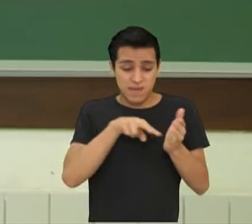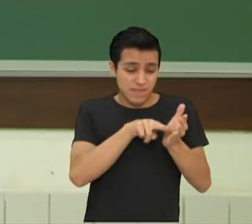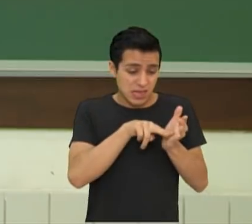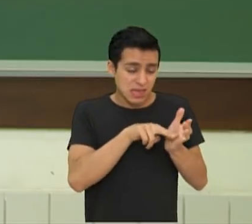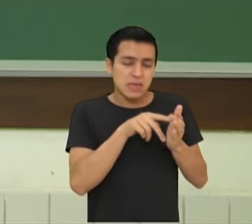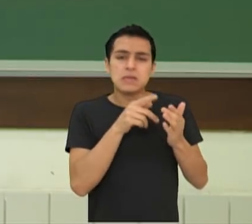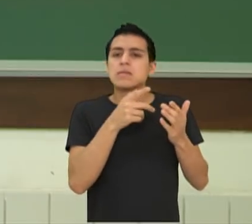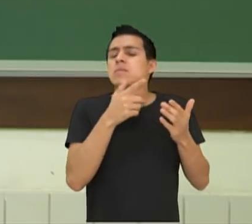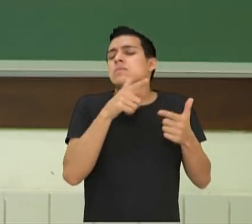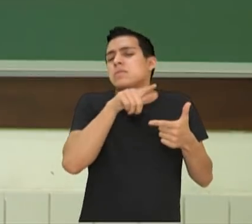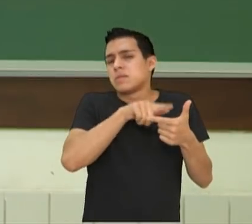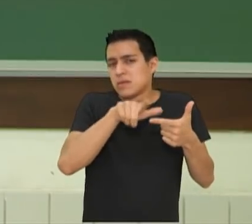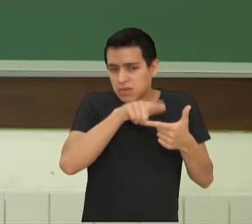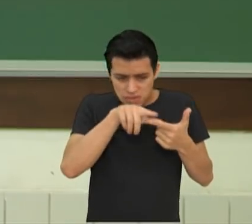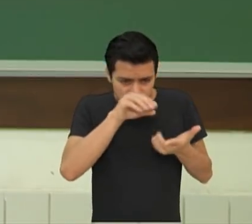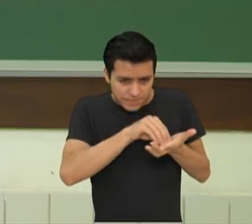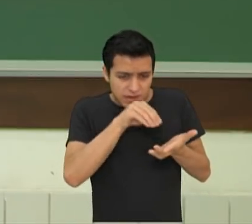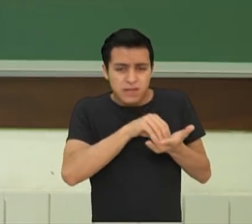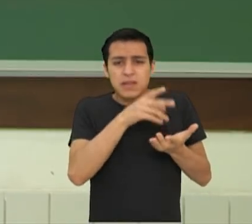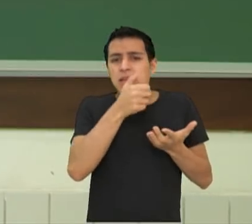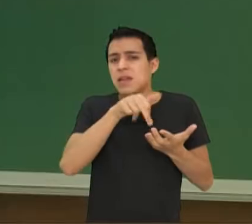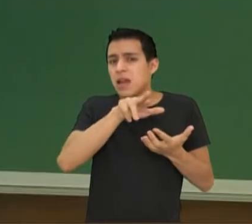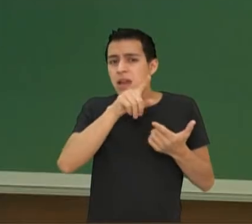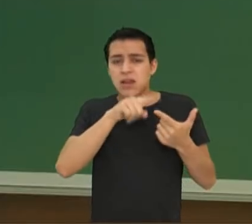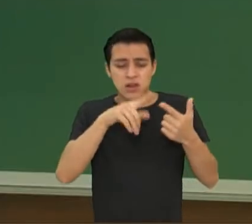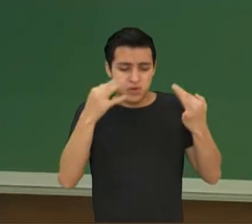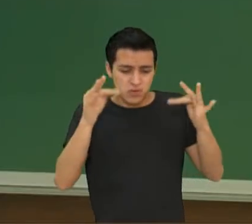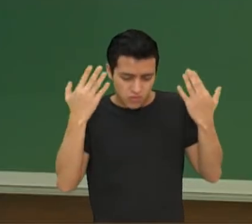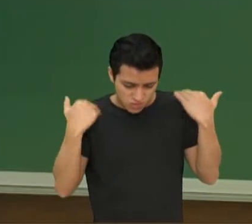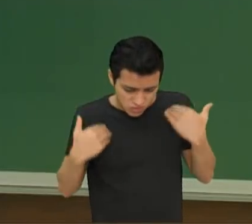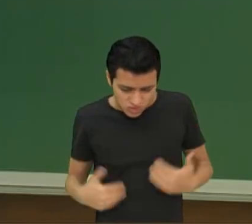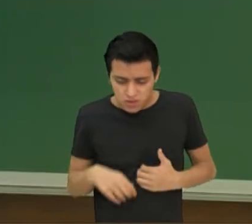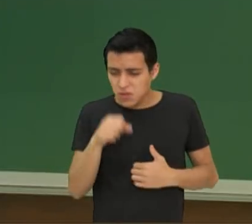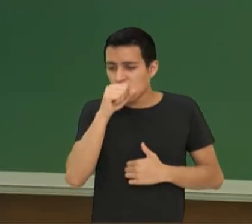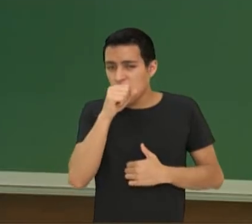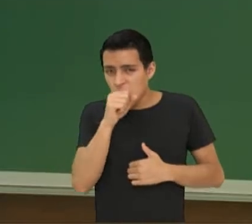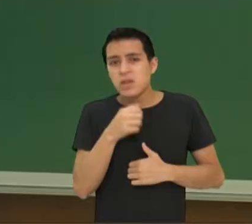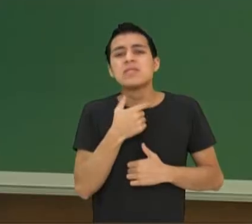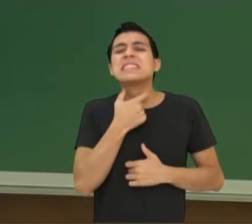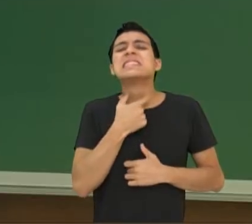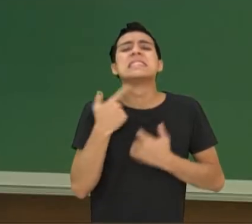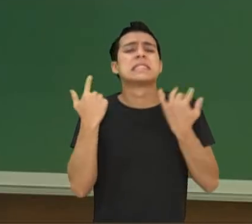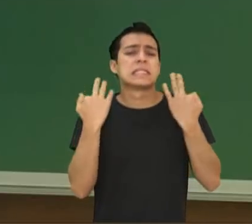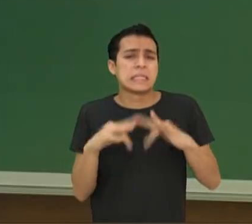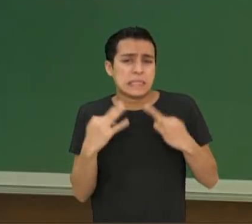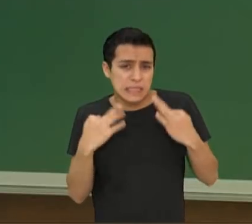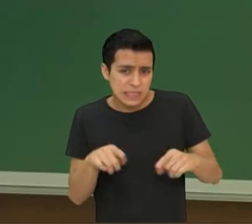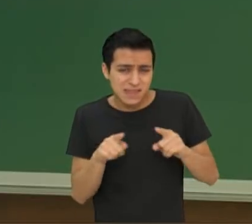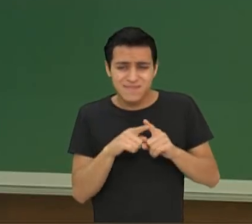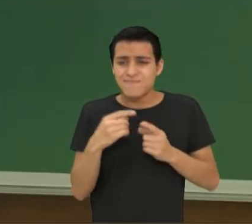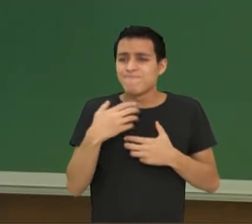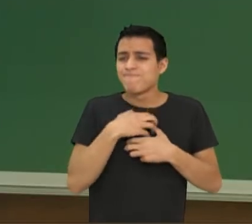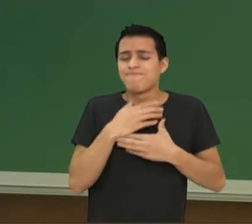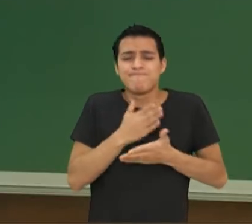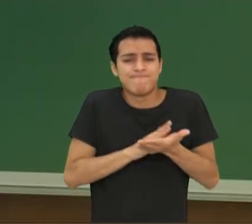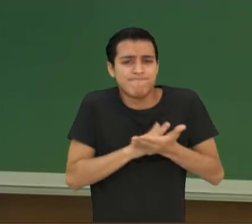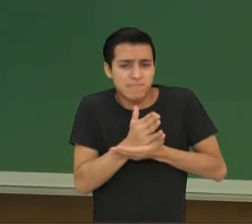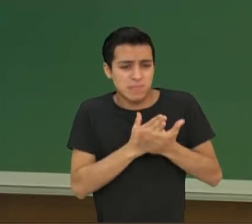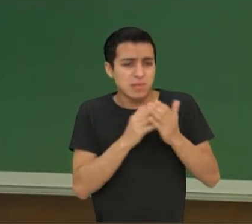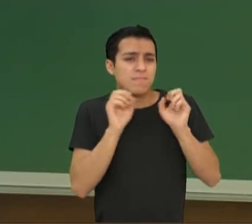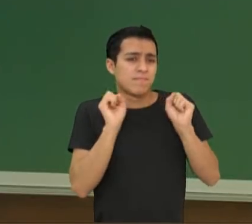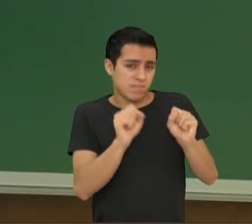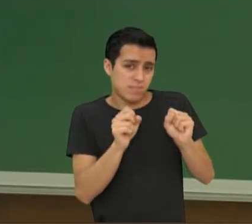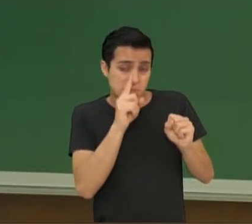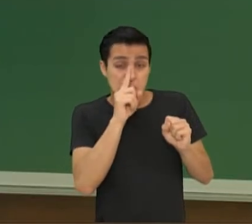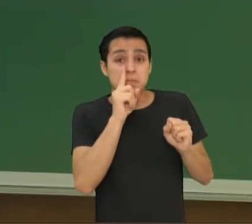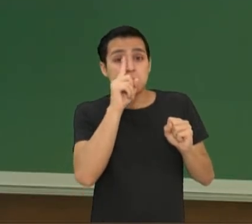causa bastante falta de ar, dor no corpo, tosse, dor de garganta, mal-estar e que leva assim